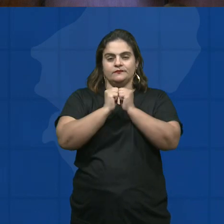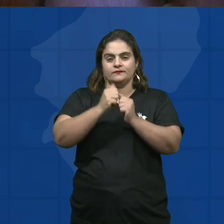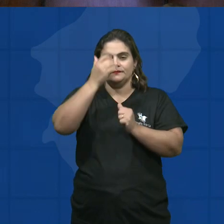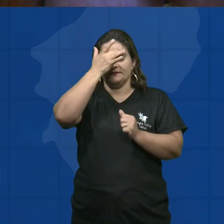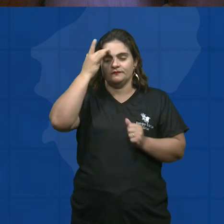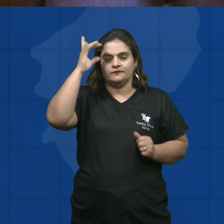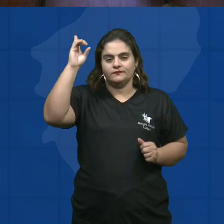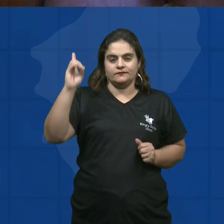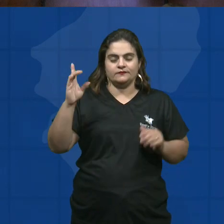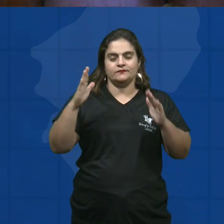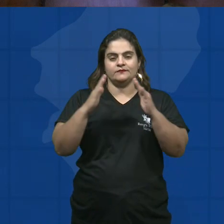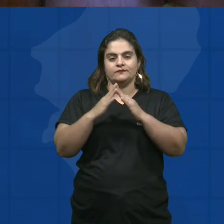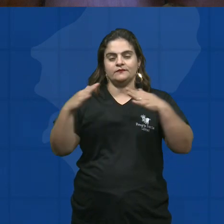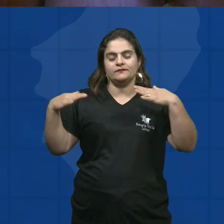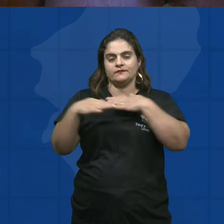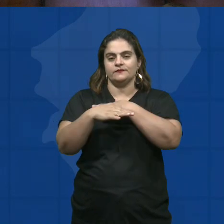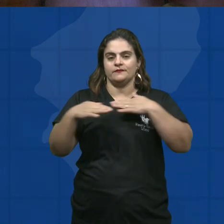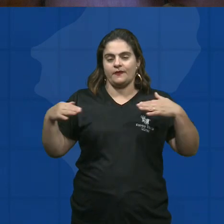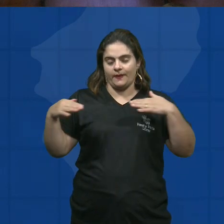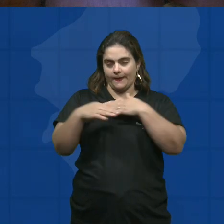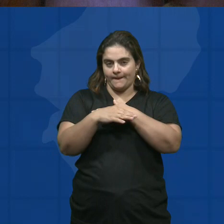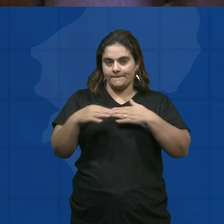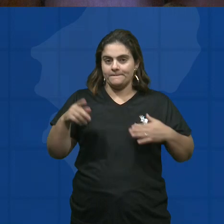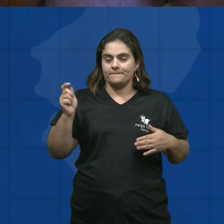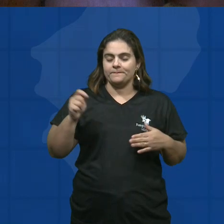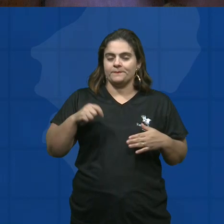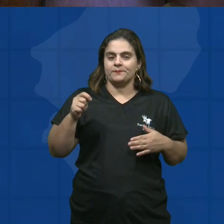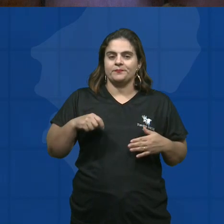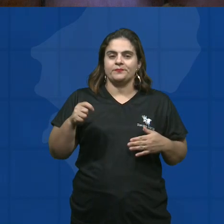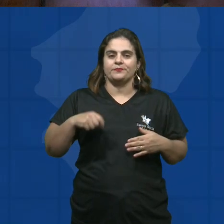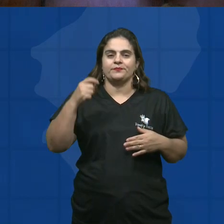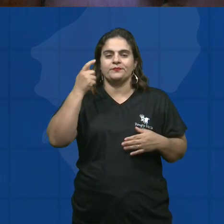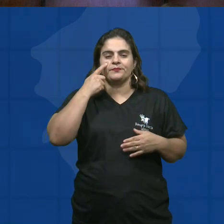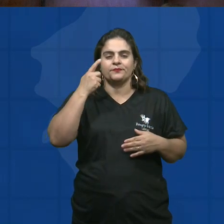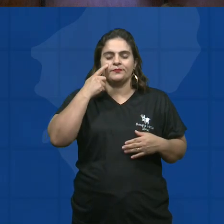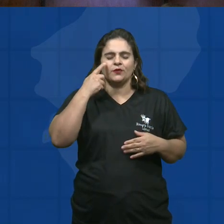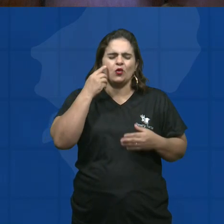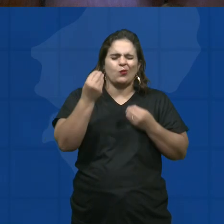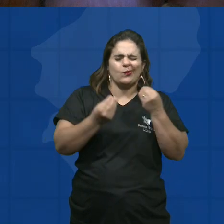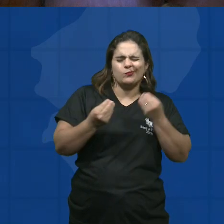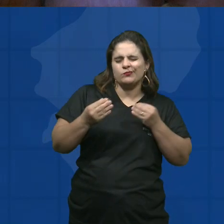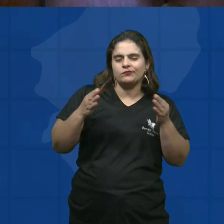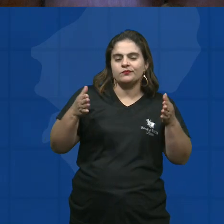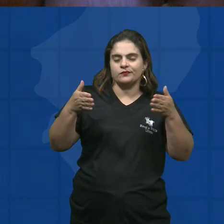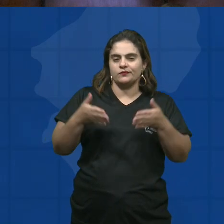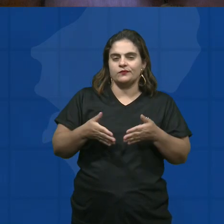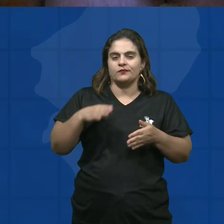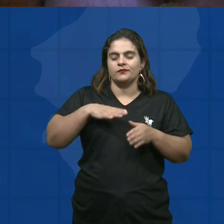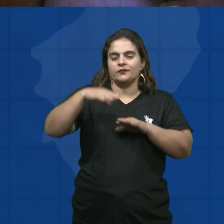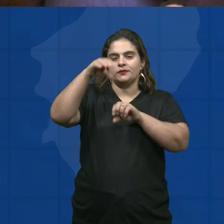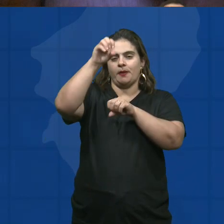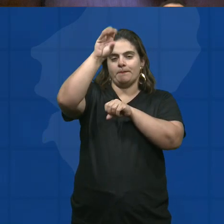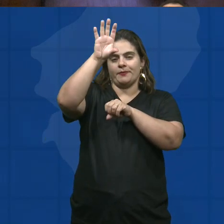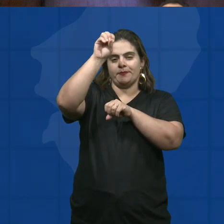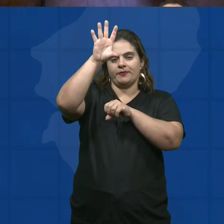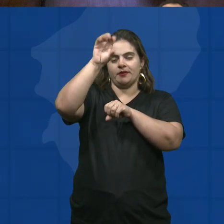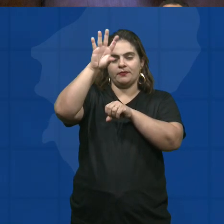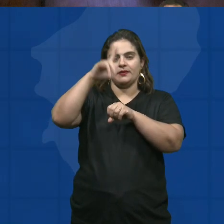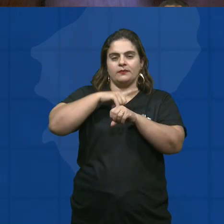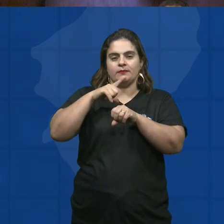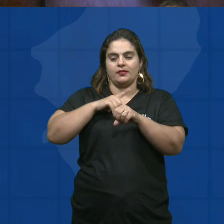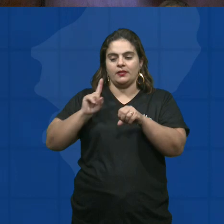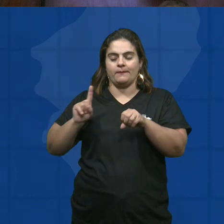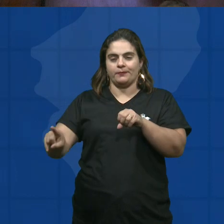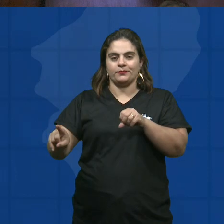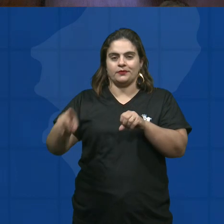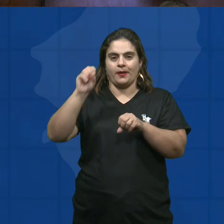-presidente da Indurbi, Sr. Valdeci Fogazio Oliveira, informado da possibilidade da realização de estudos visando a colocação de um semáforo com botão para acionamento da